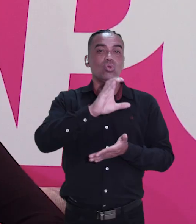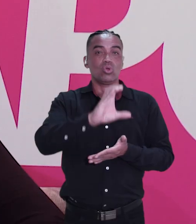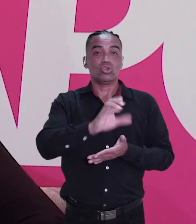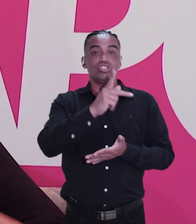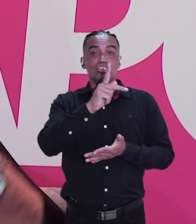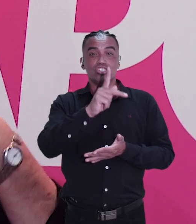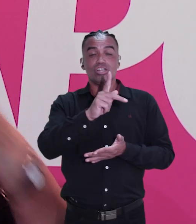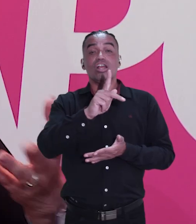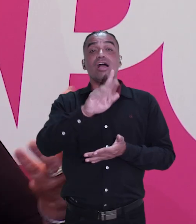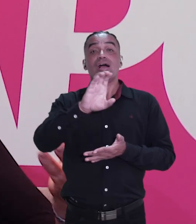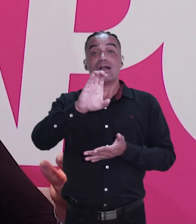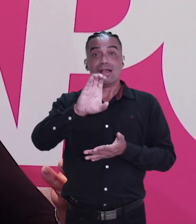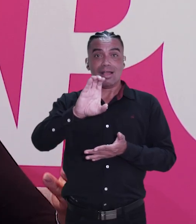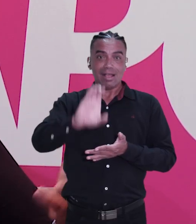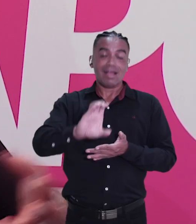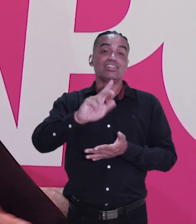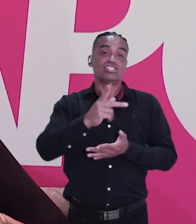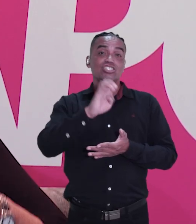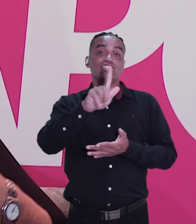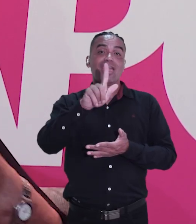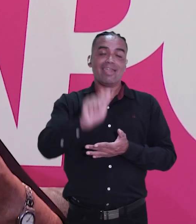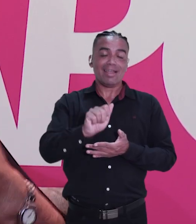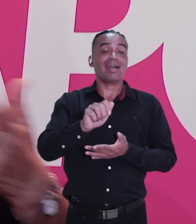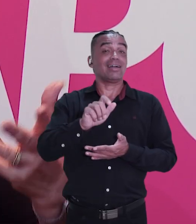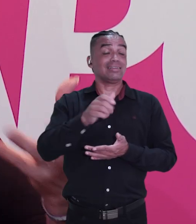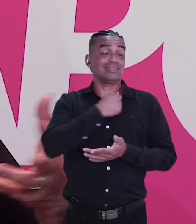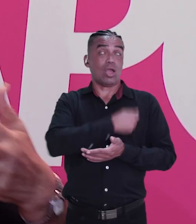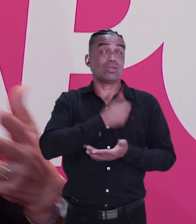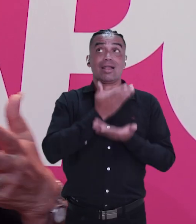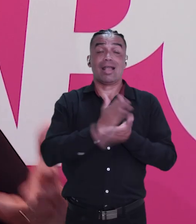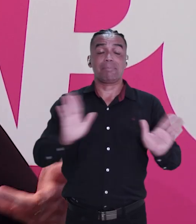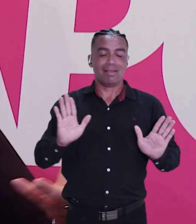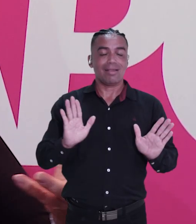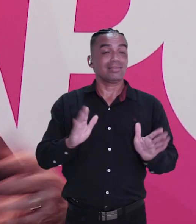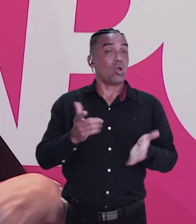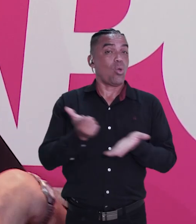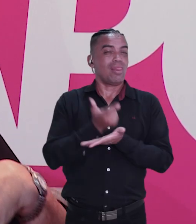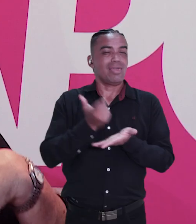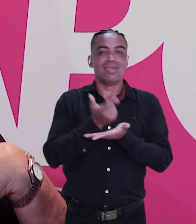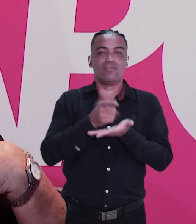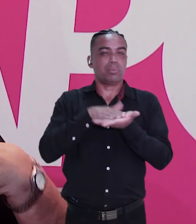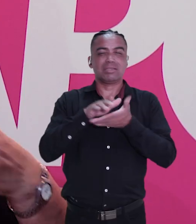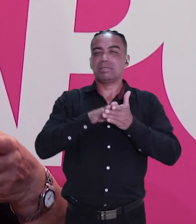Saudade, que foi assim o primeiro livro que o Rui lançou assim maior, né?